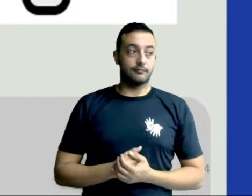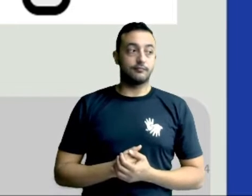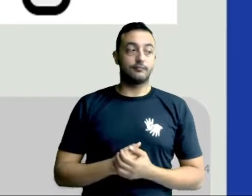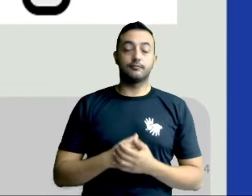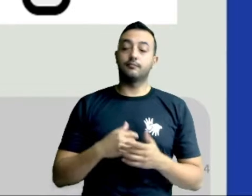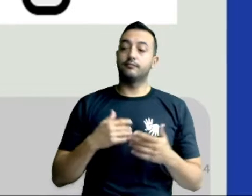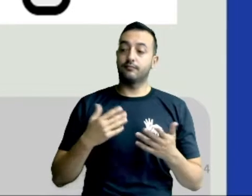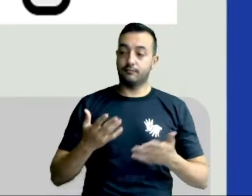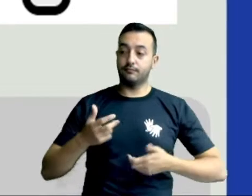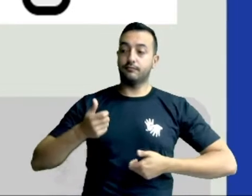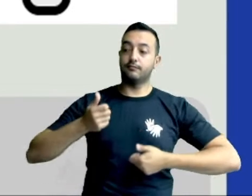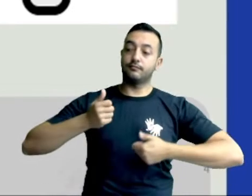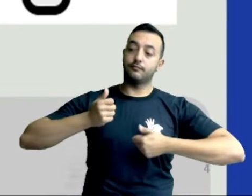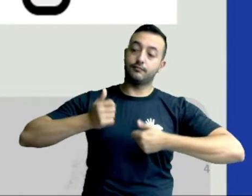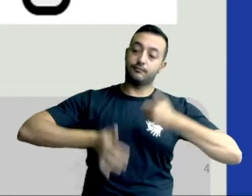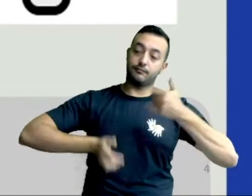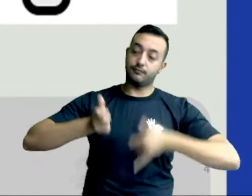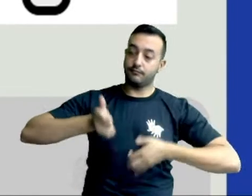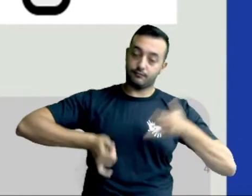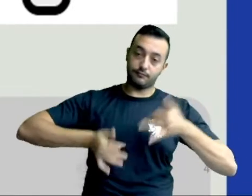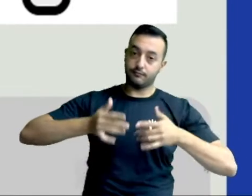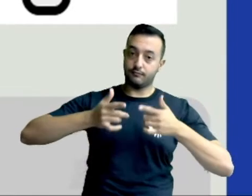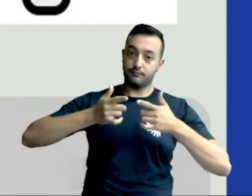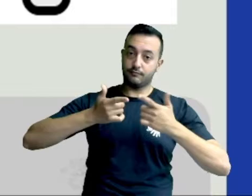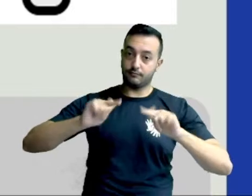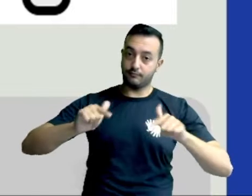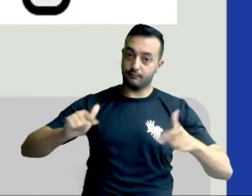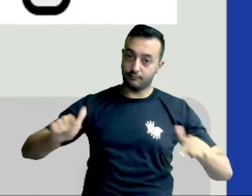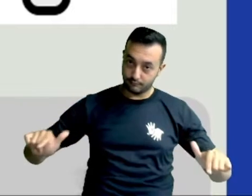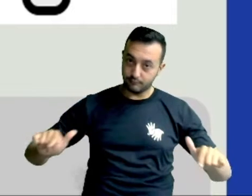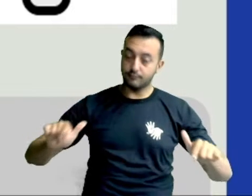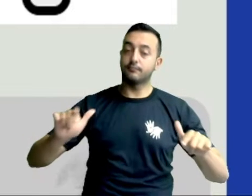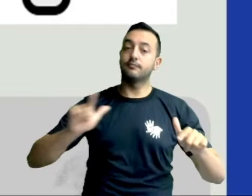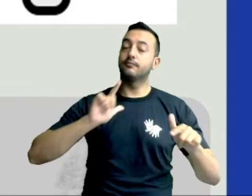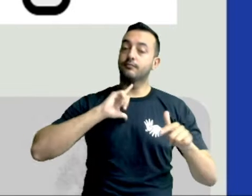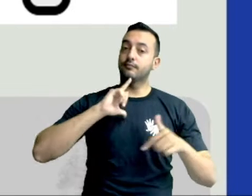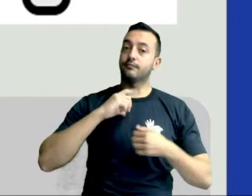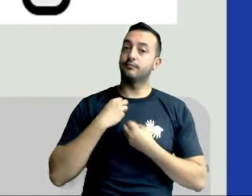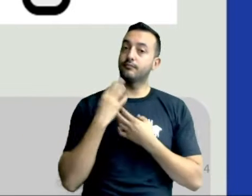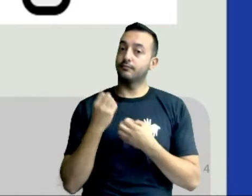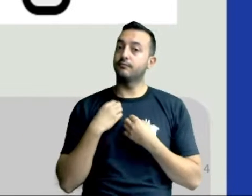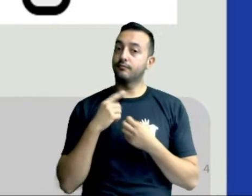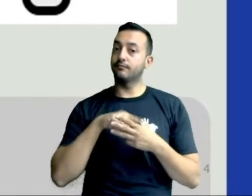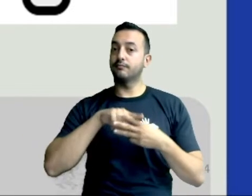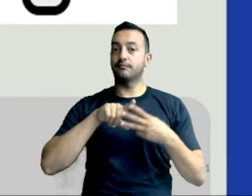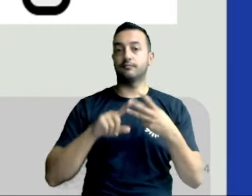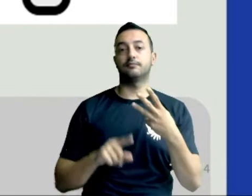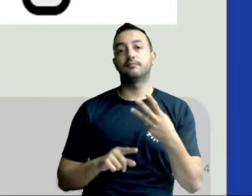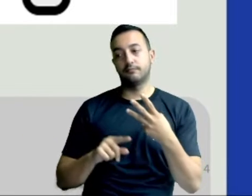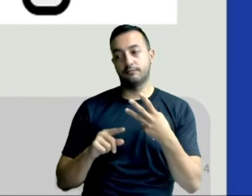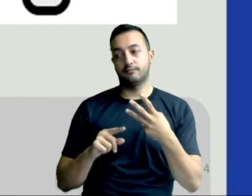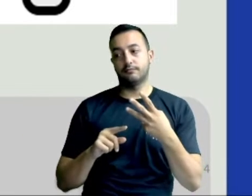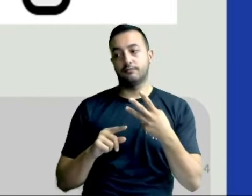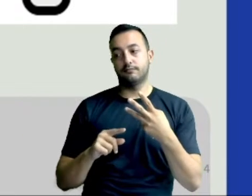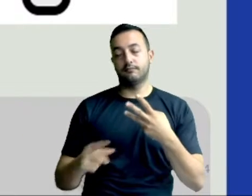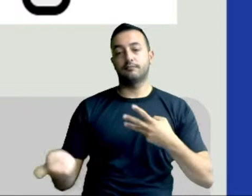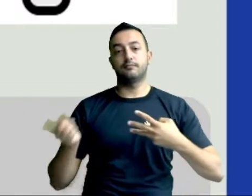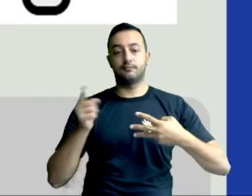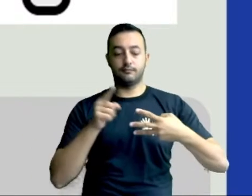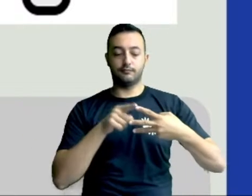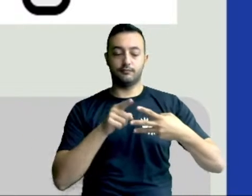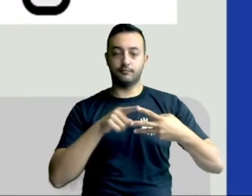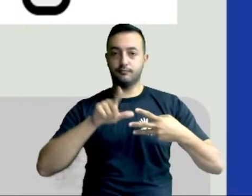Segundo a classificação literária, os poemas são reunidos em 3 gêneros, tá bom?